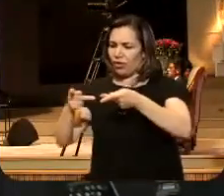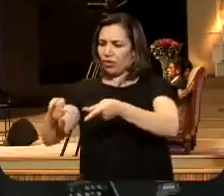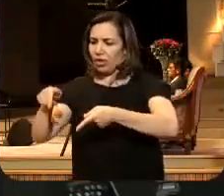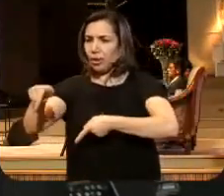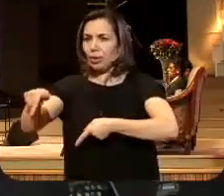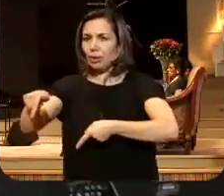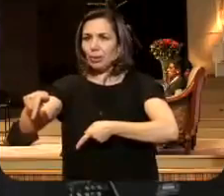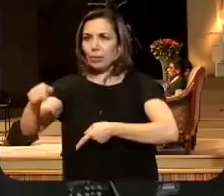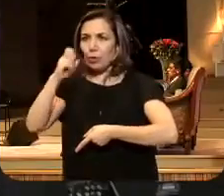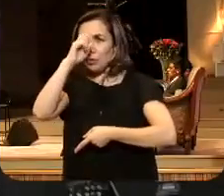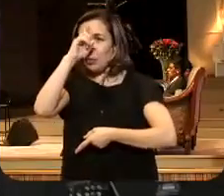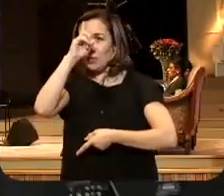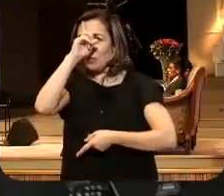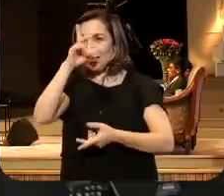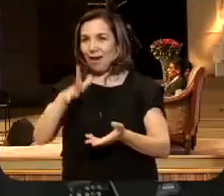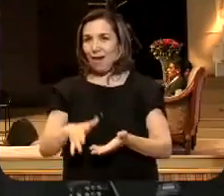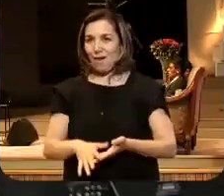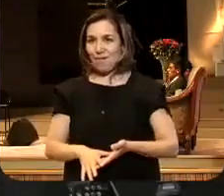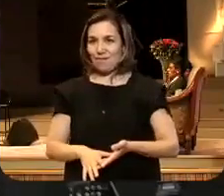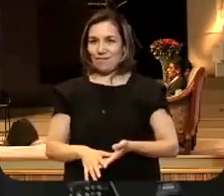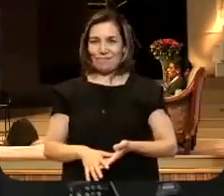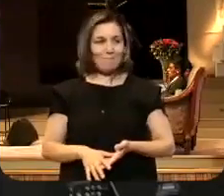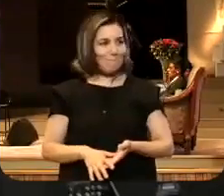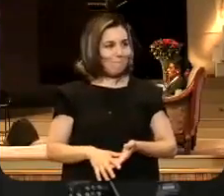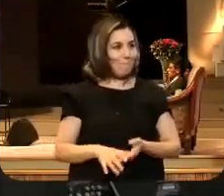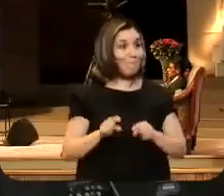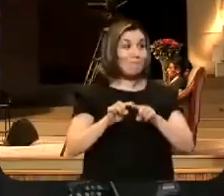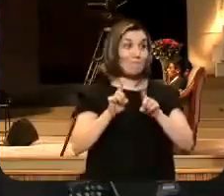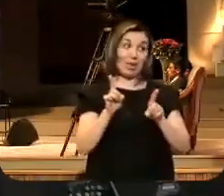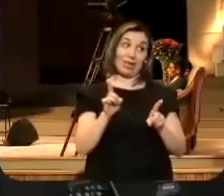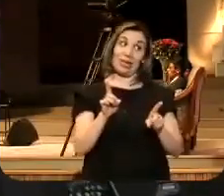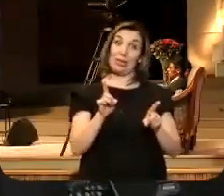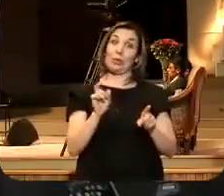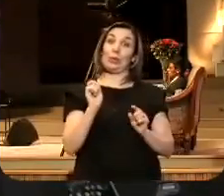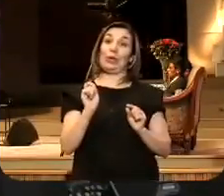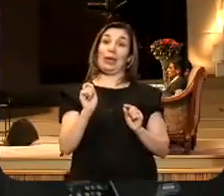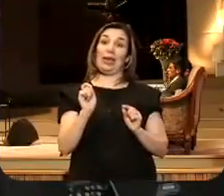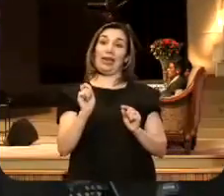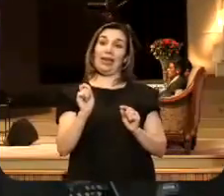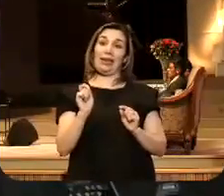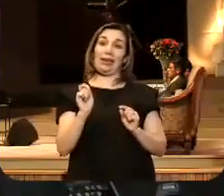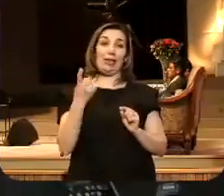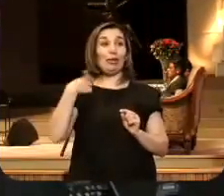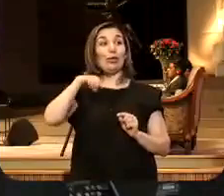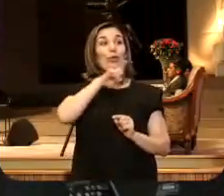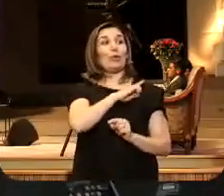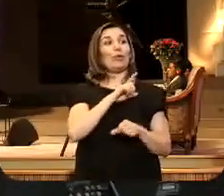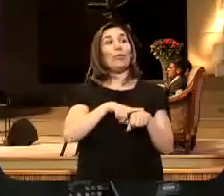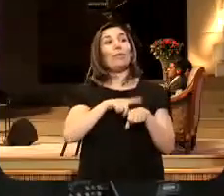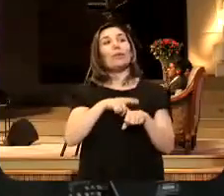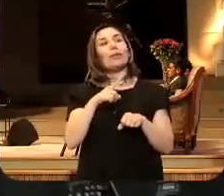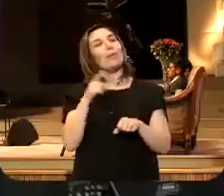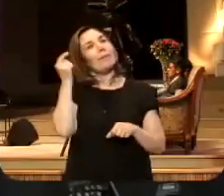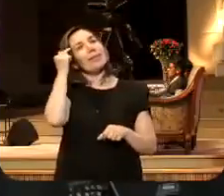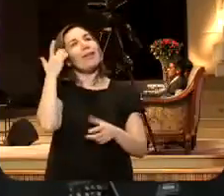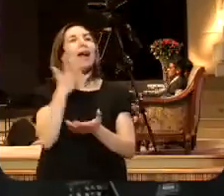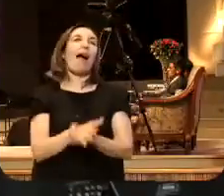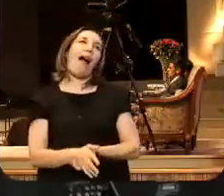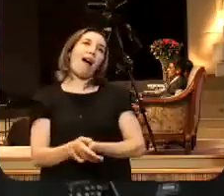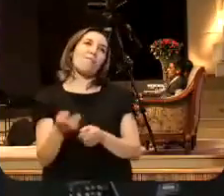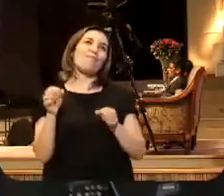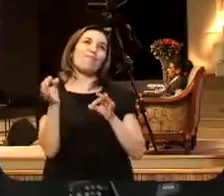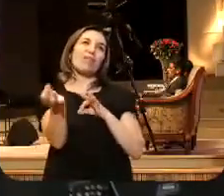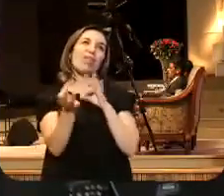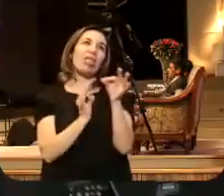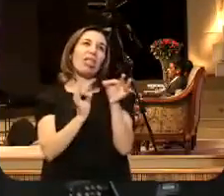Mas não nos é natural colocar nos nossos planos de 2019 ser solidário junto